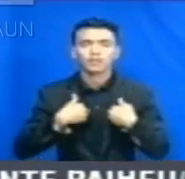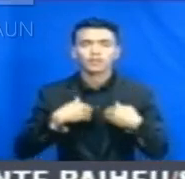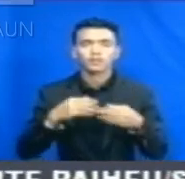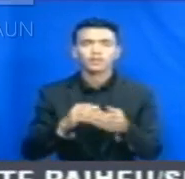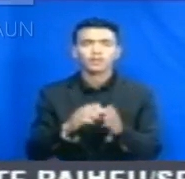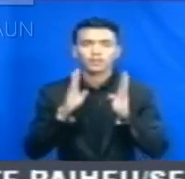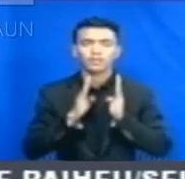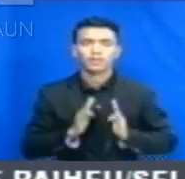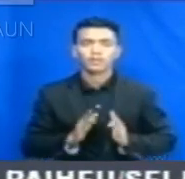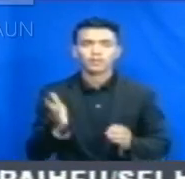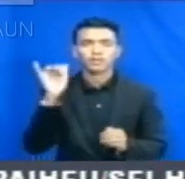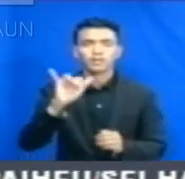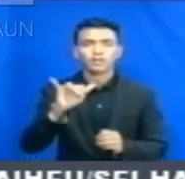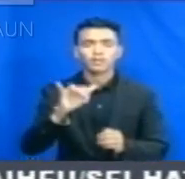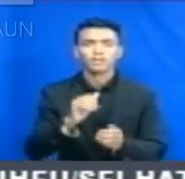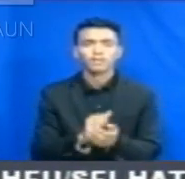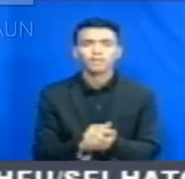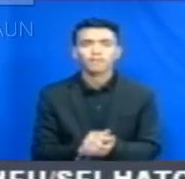será